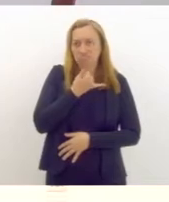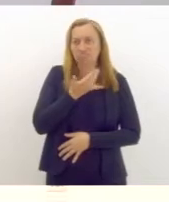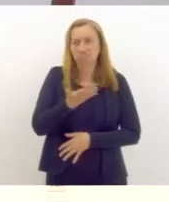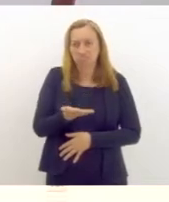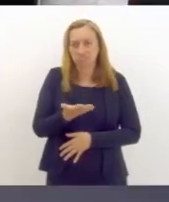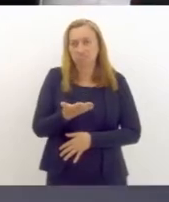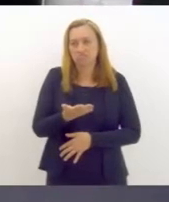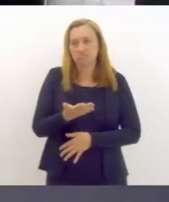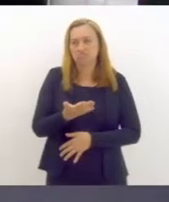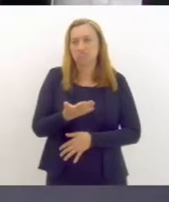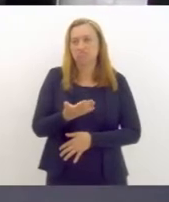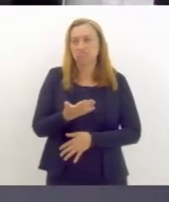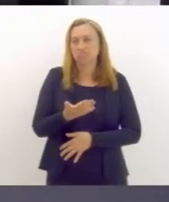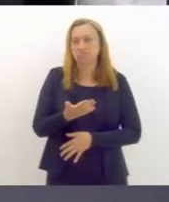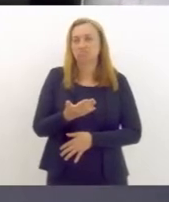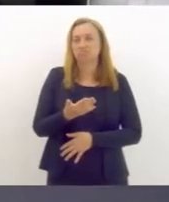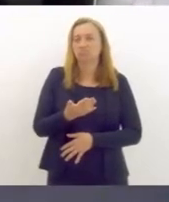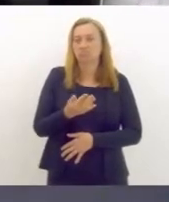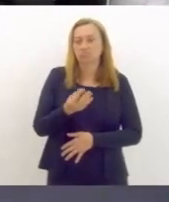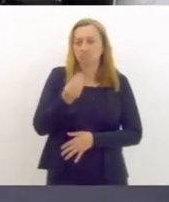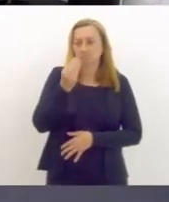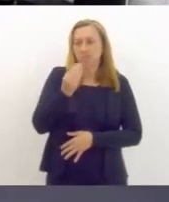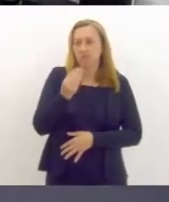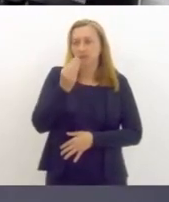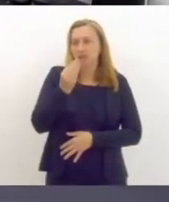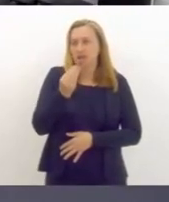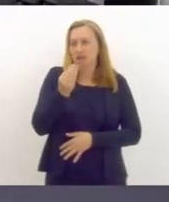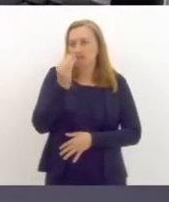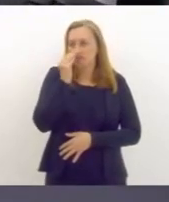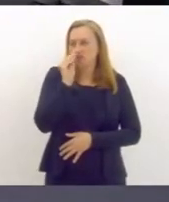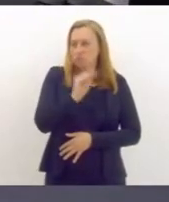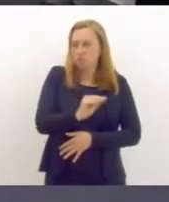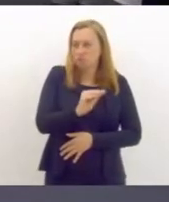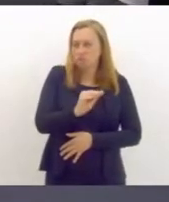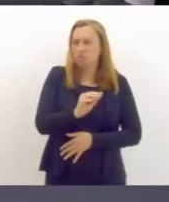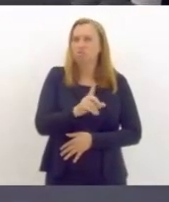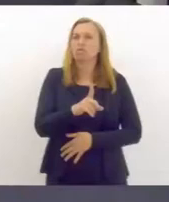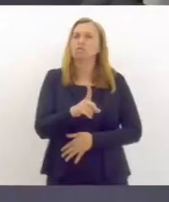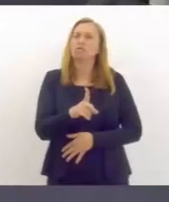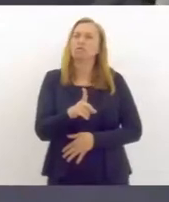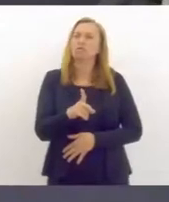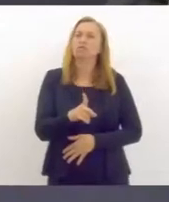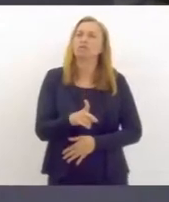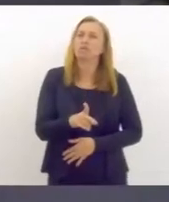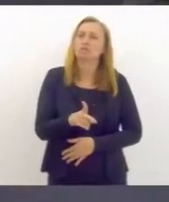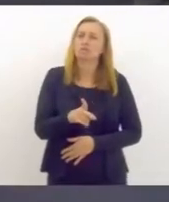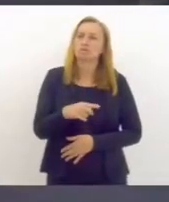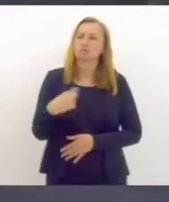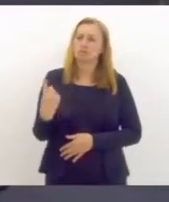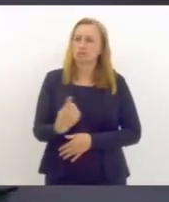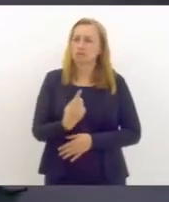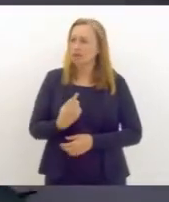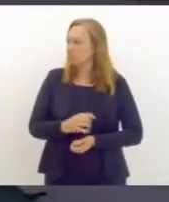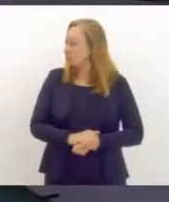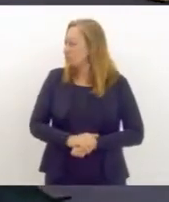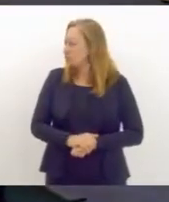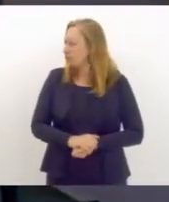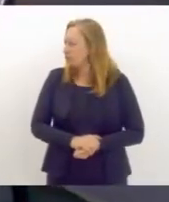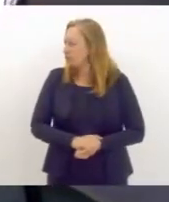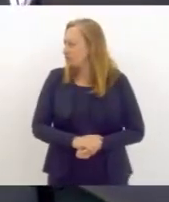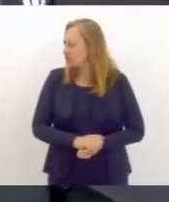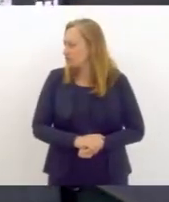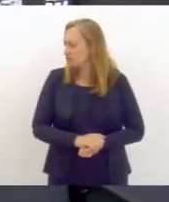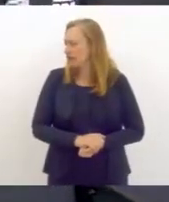repúdio no que eu considero uma falta de respeito da instituição com a gente então assim é